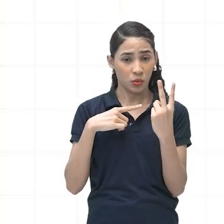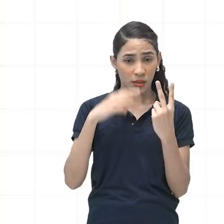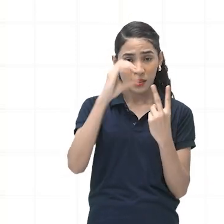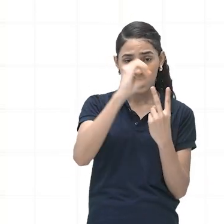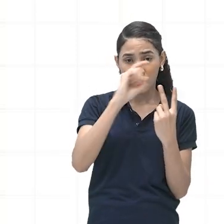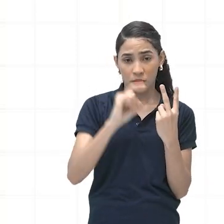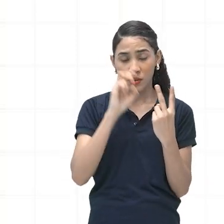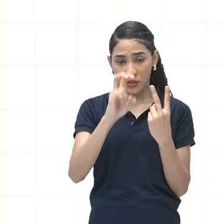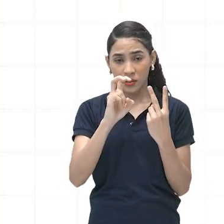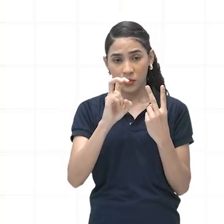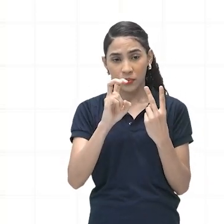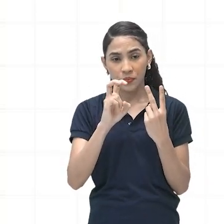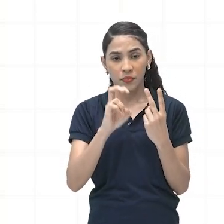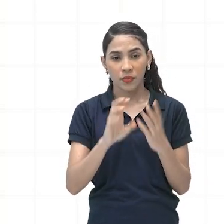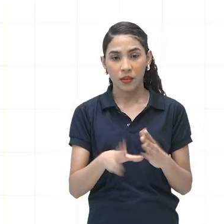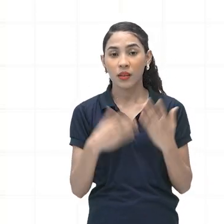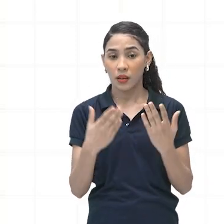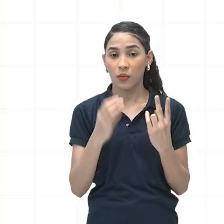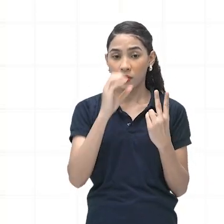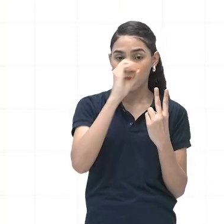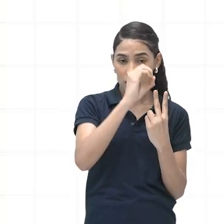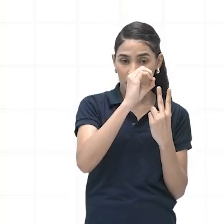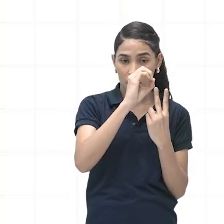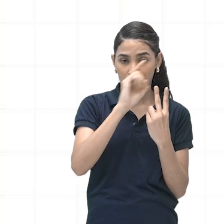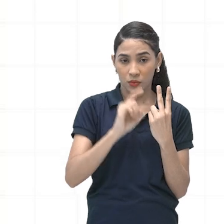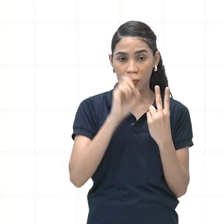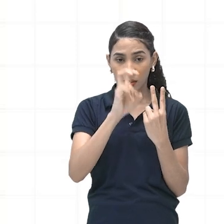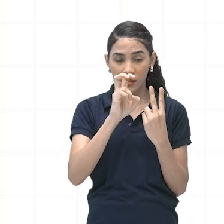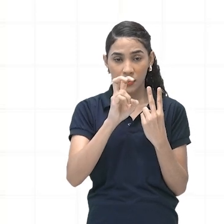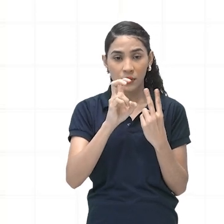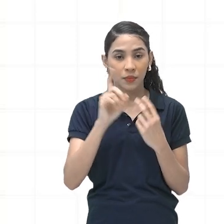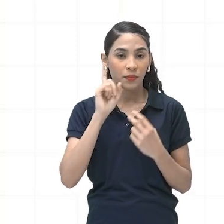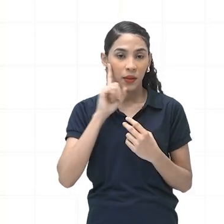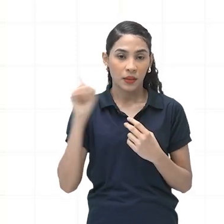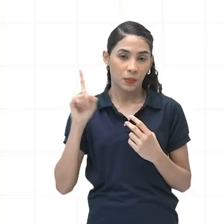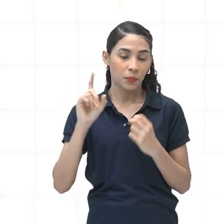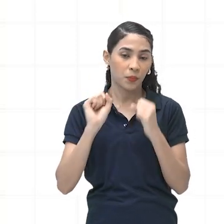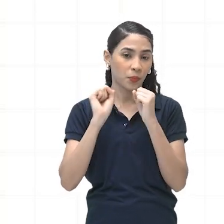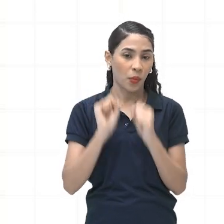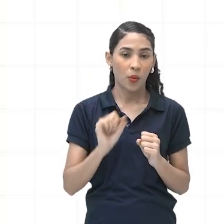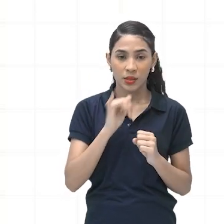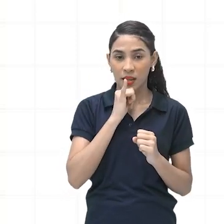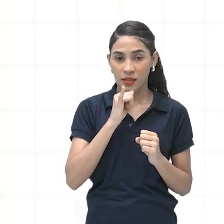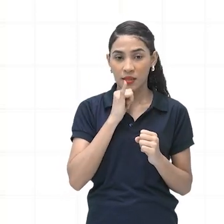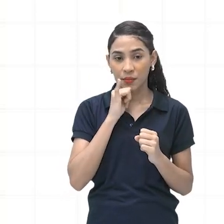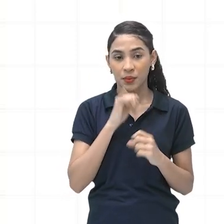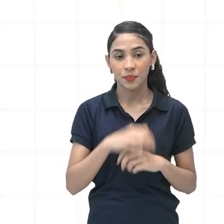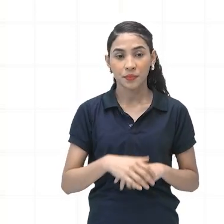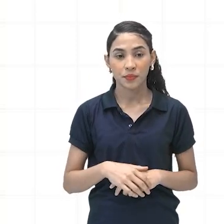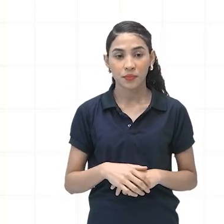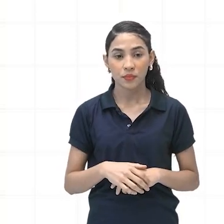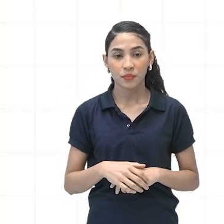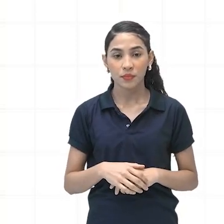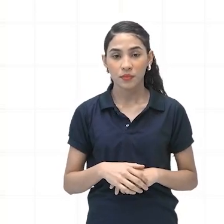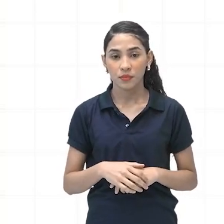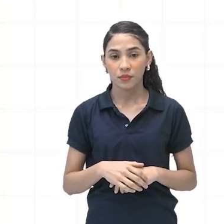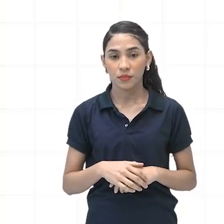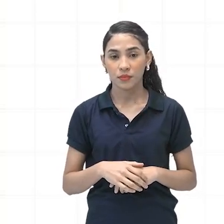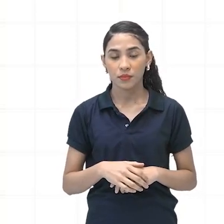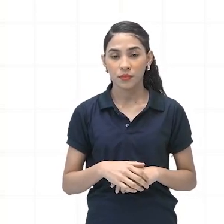0,5? Gente, esse 0,5, ele pode ser escrito